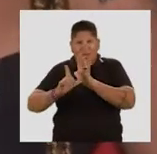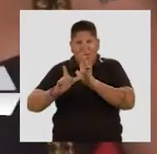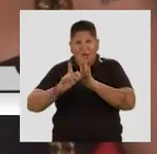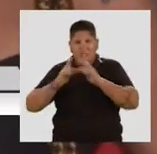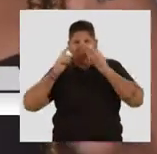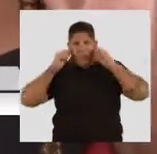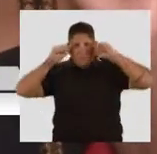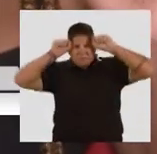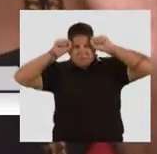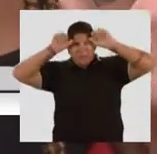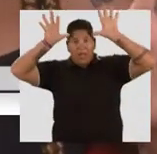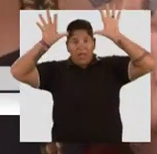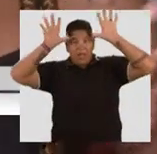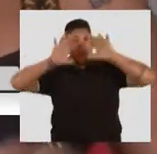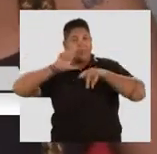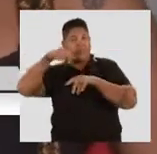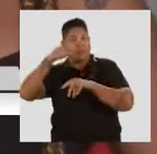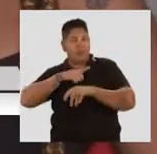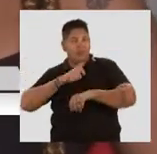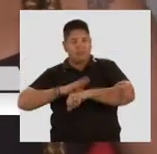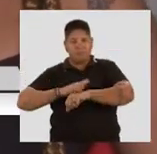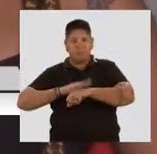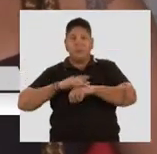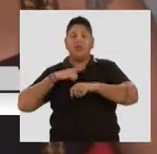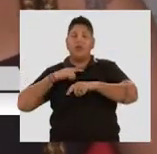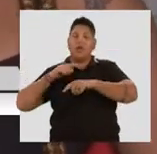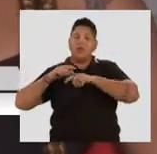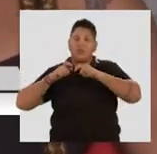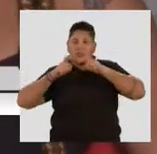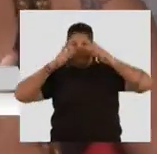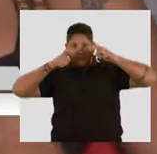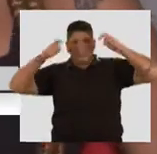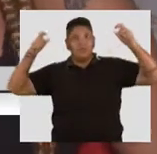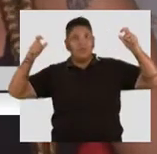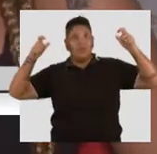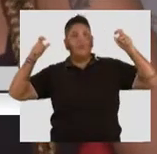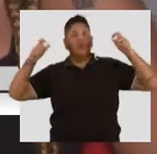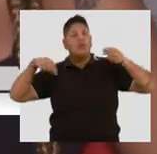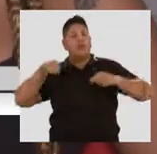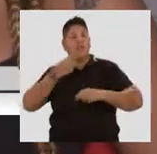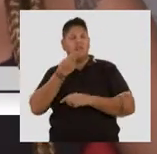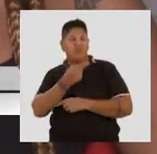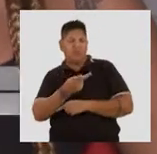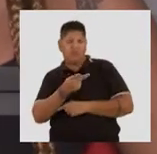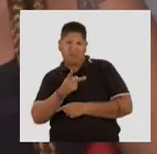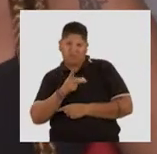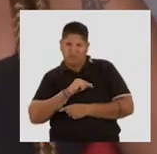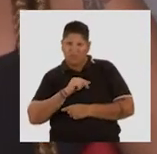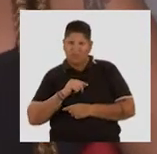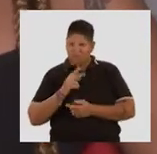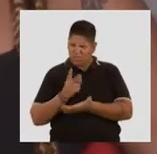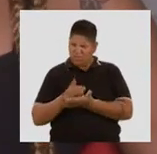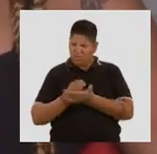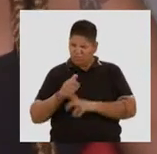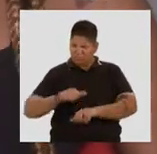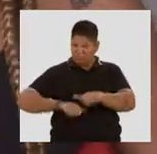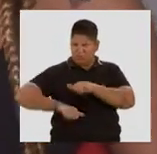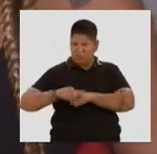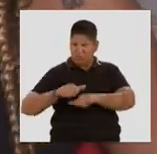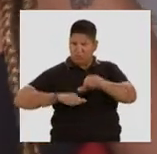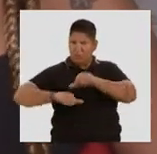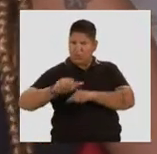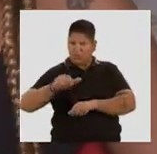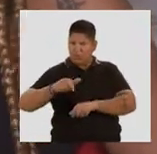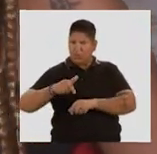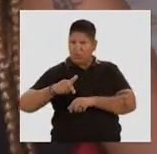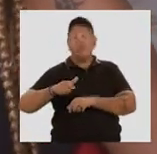na loja, meu cabelo estava black. Aí teve uma época que eu coloquei um cabelo maior. Aí ele falou assim, você sempre está mudando